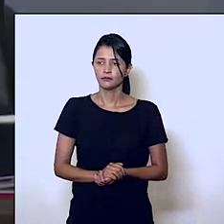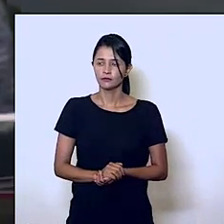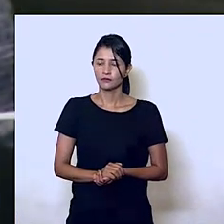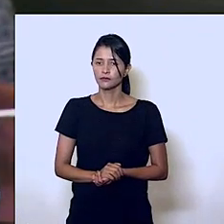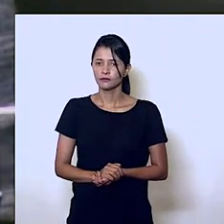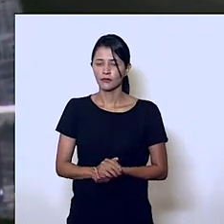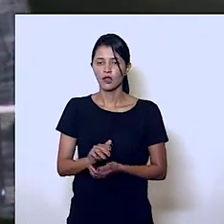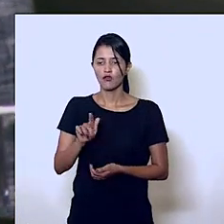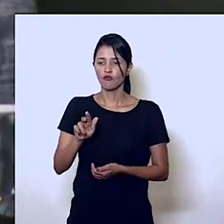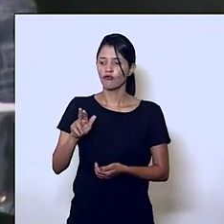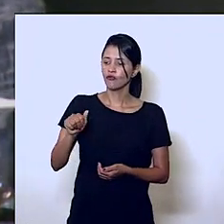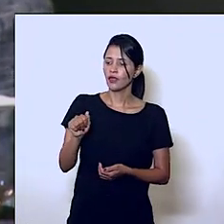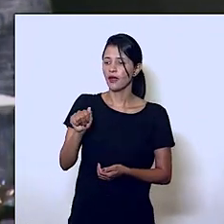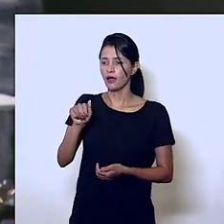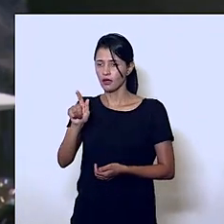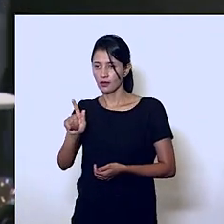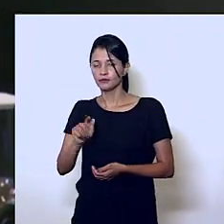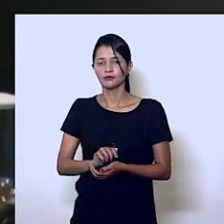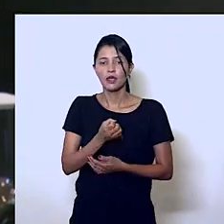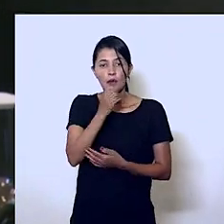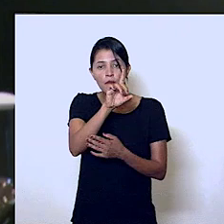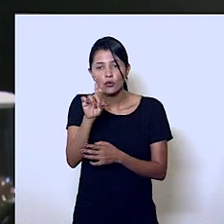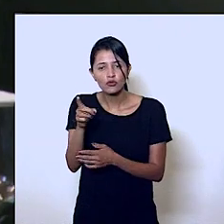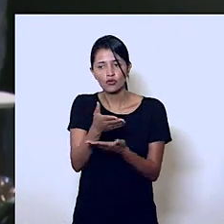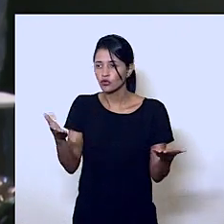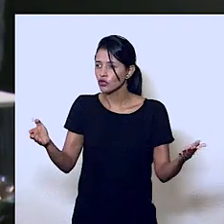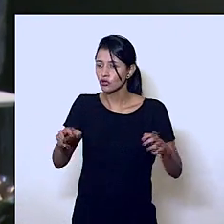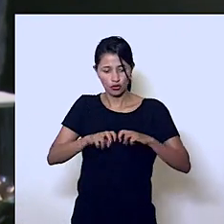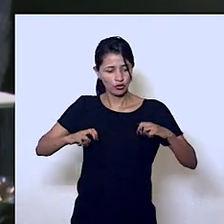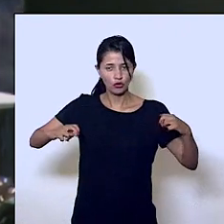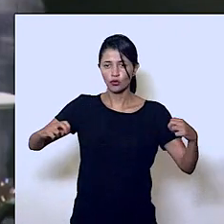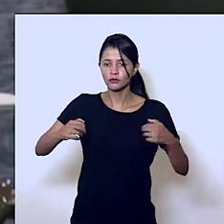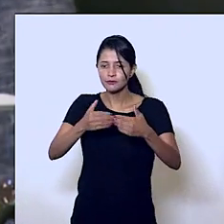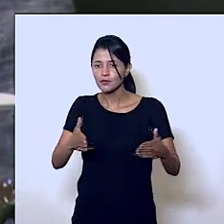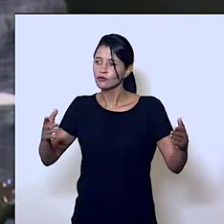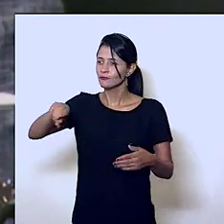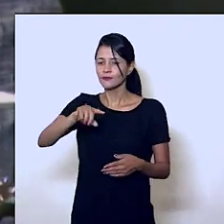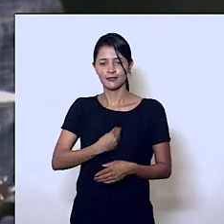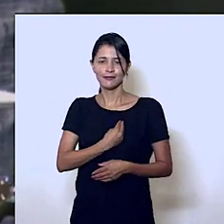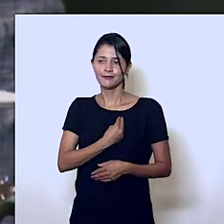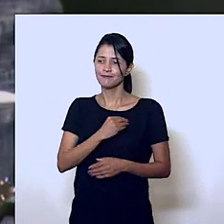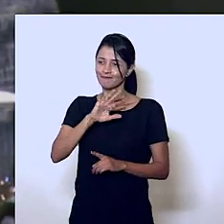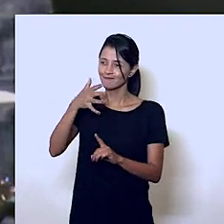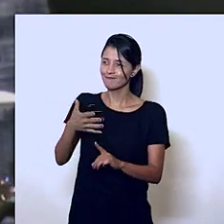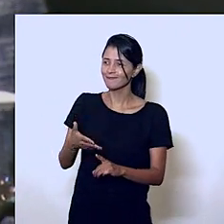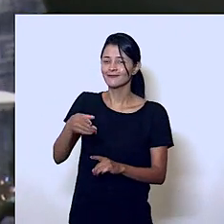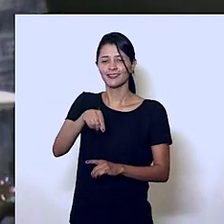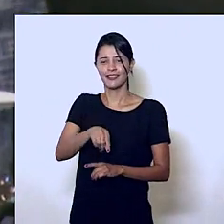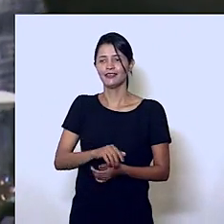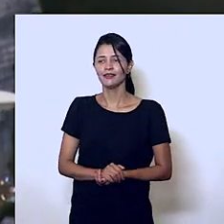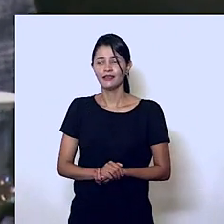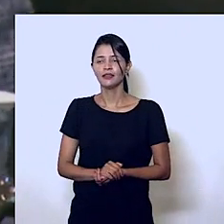Bom dia a todos, aos integrantes da mesa de abertura, que nos honram com a sua participação, embaixador Carlos Alberto Franco